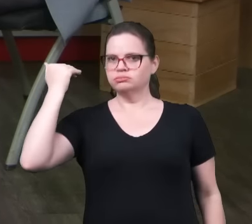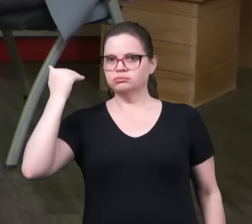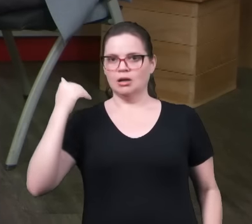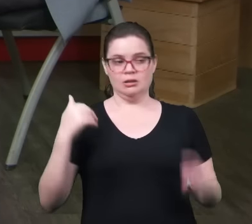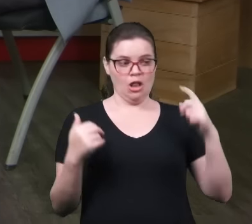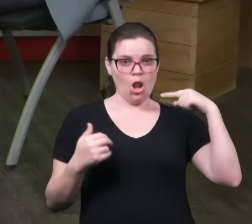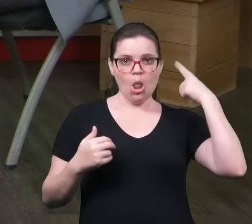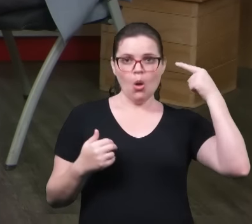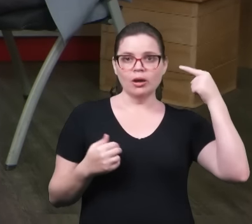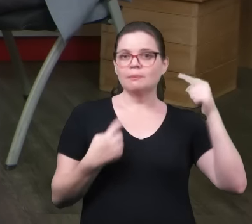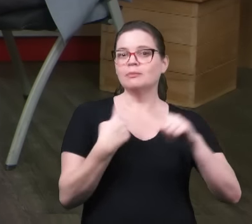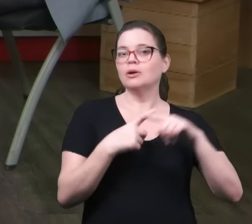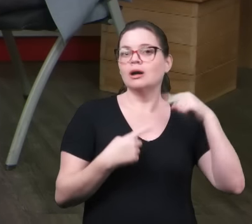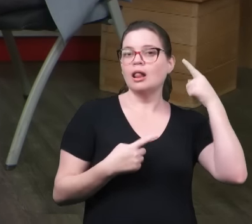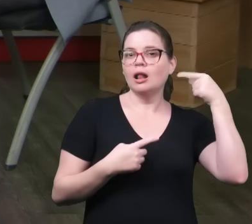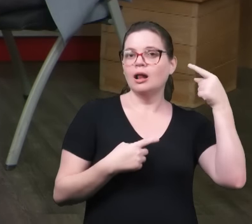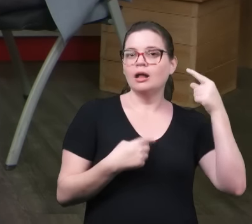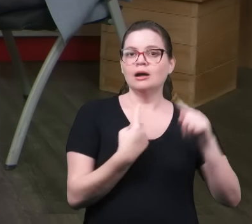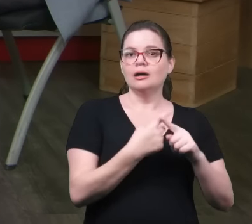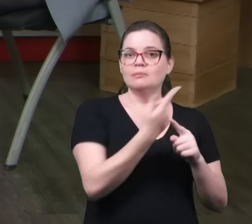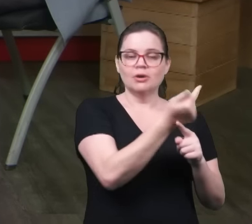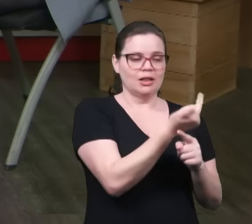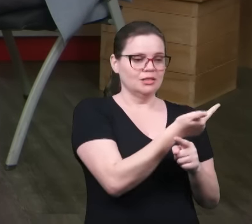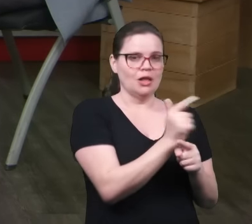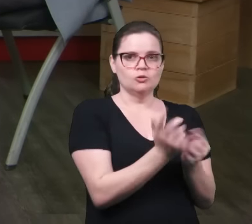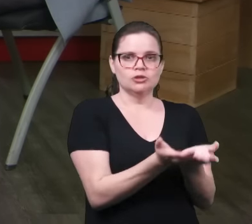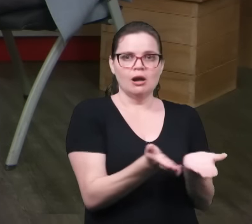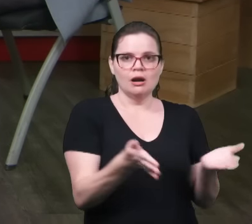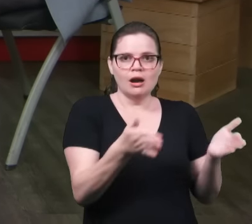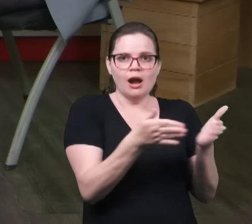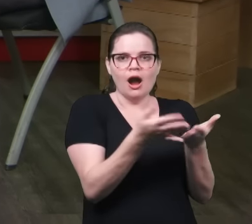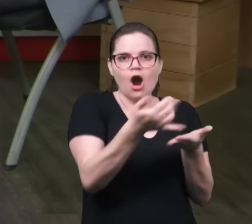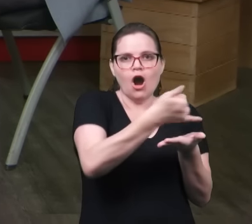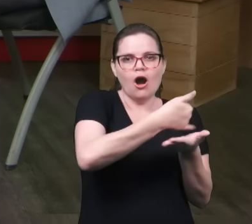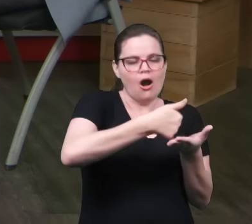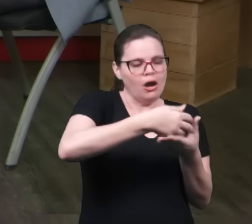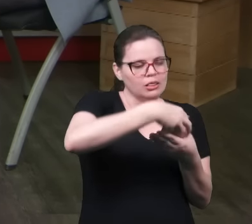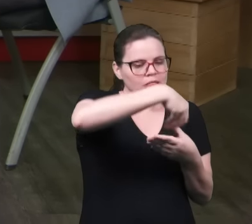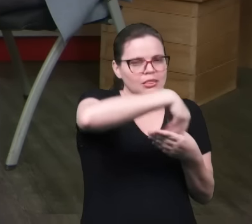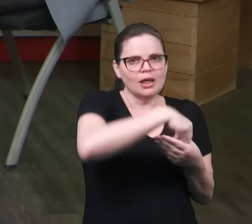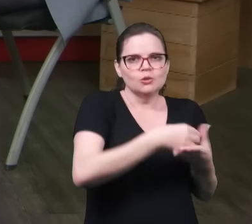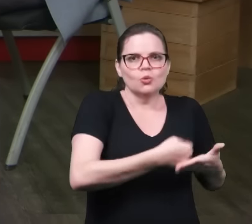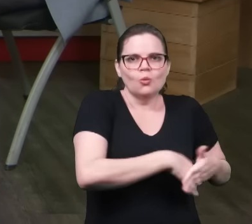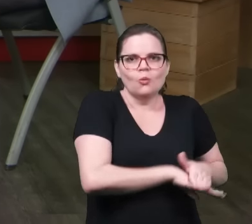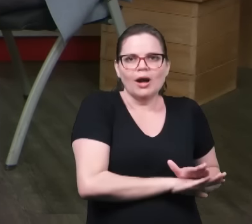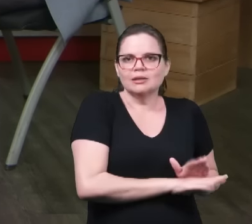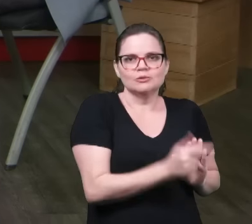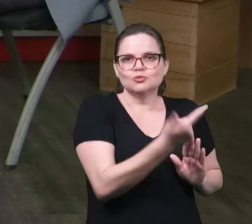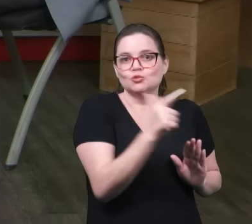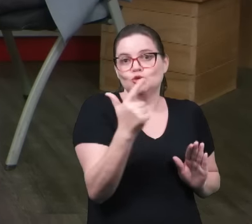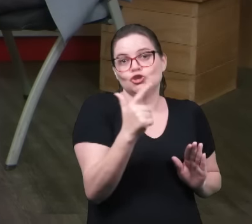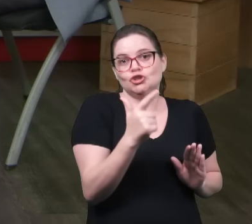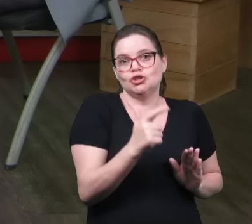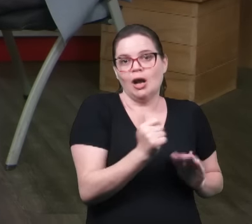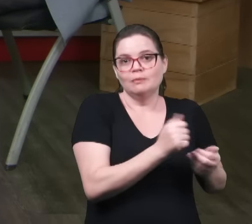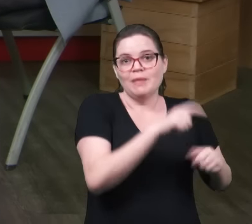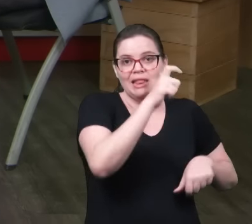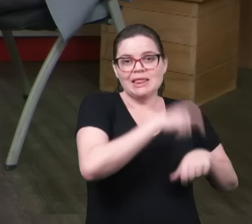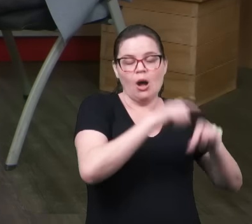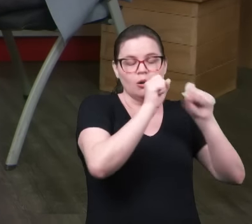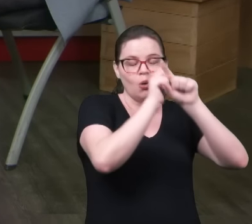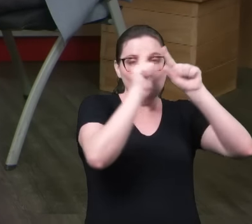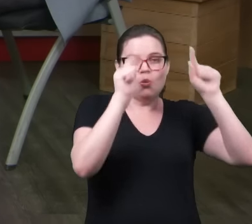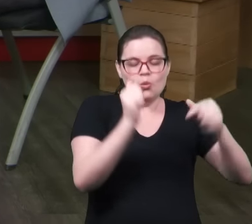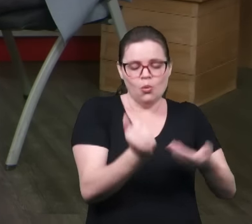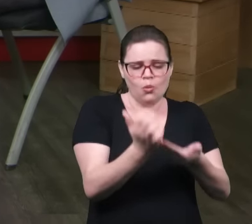prudentes estavam com a candeia acesa, pronta para entrar na festa. Então, a palavra do Senhor para você hoje, você está pronto para entrar na